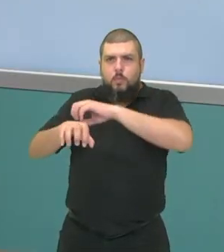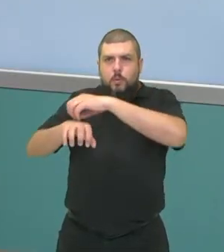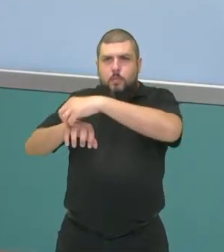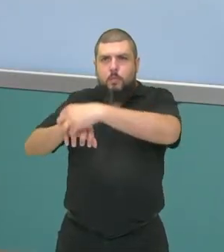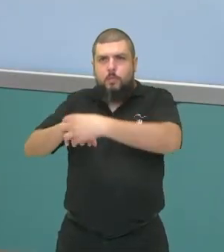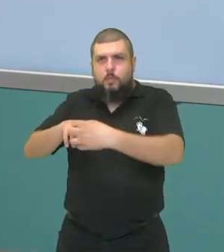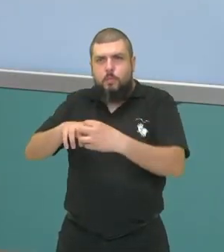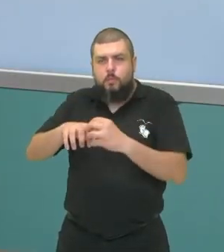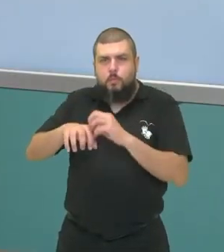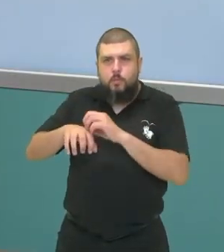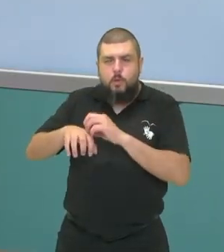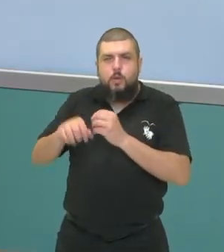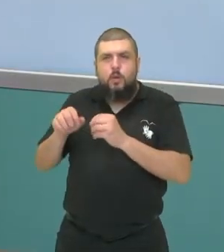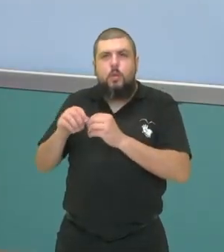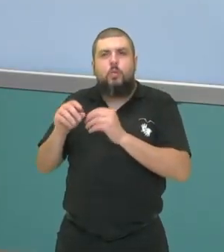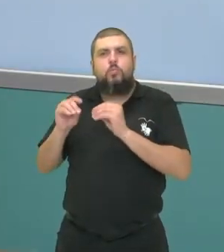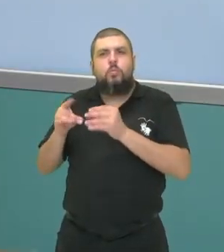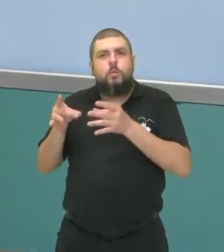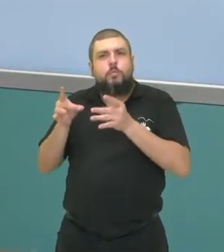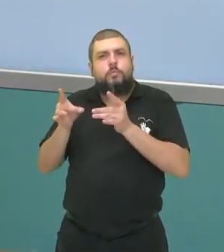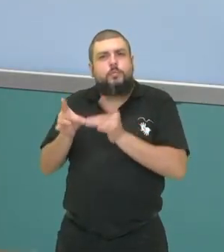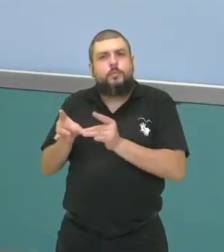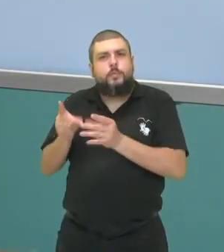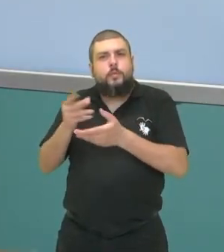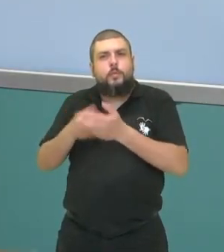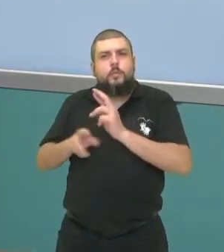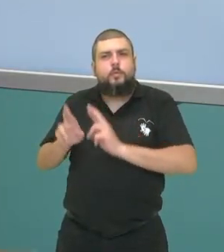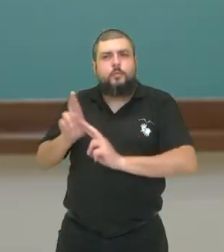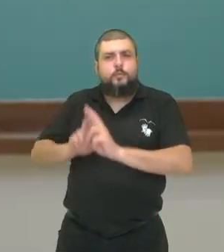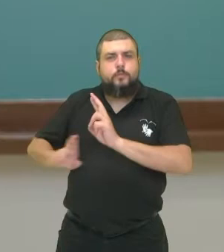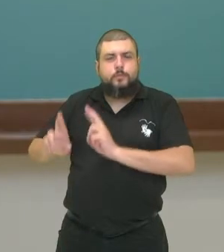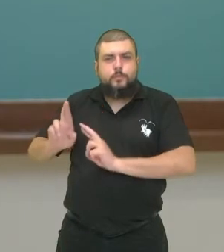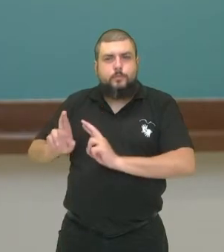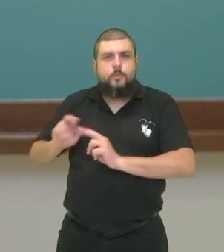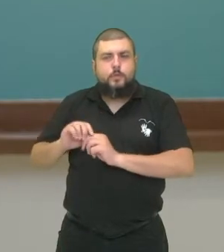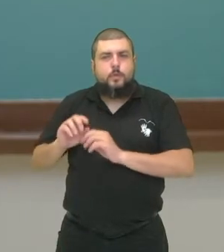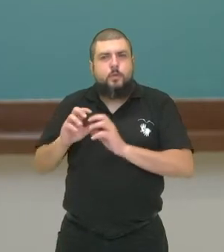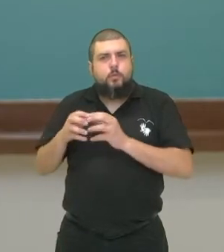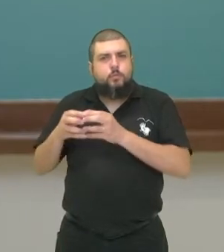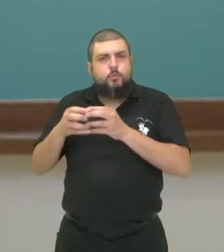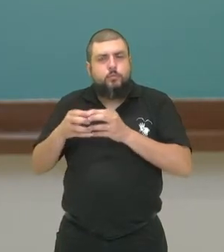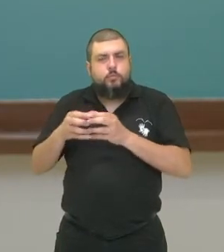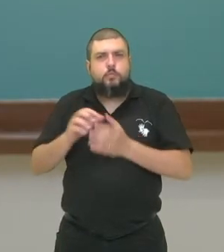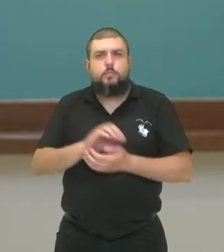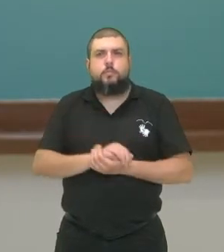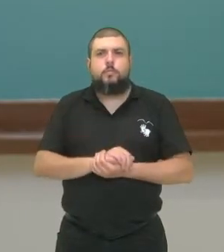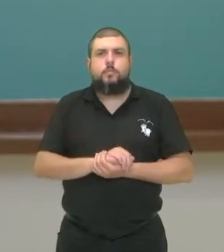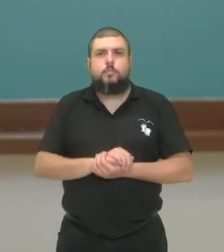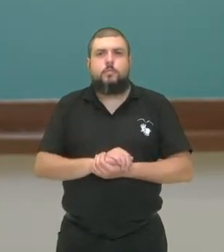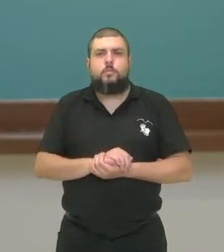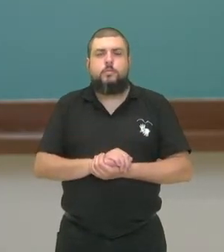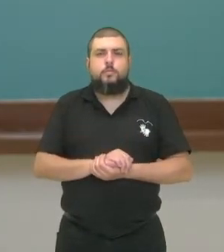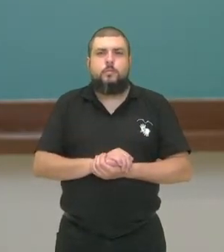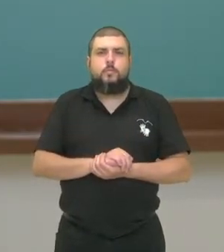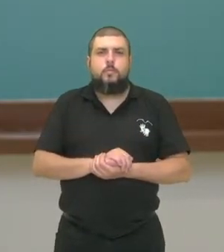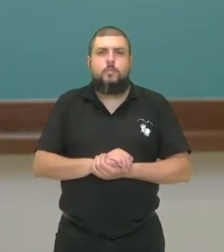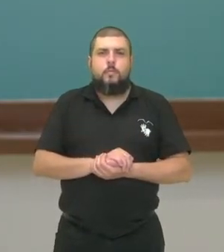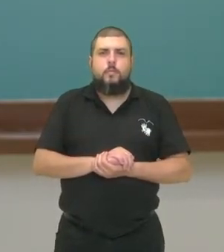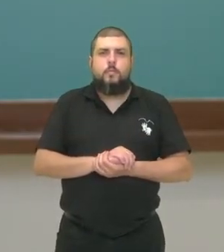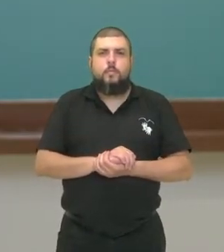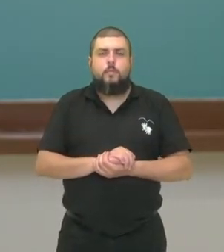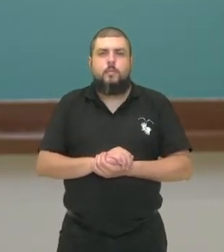colônia, onde ambos possuem, todos eles são agrupados também, dependem um do outro. Aí nós vamos ter ali